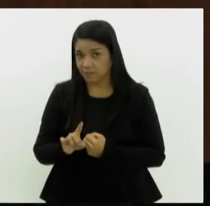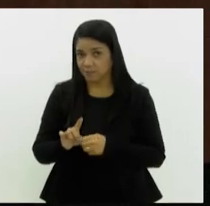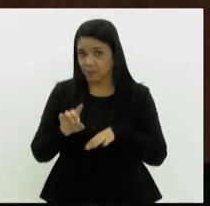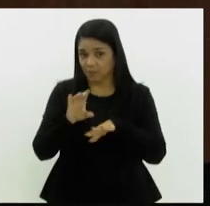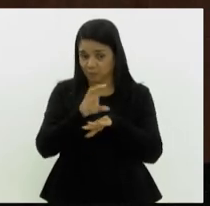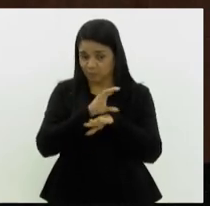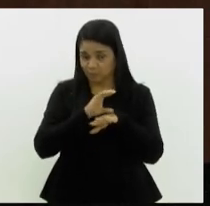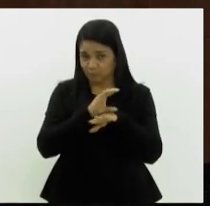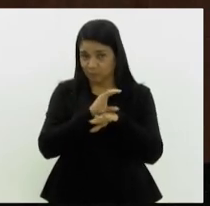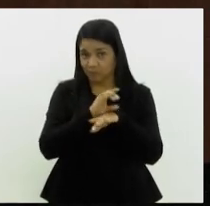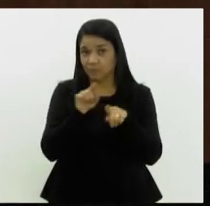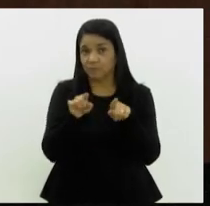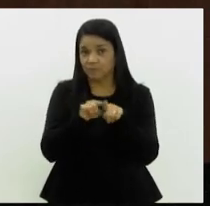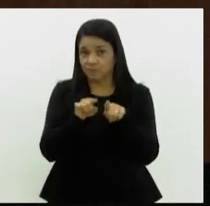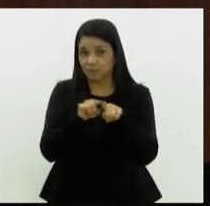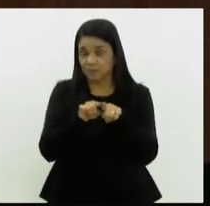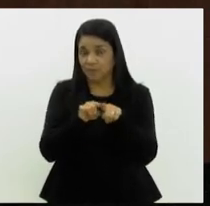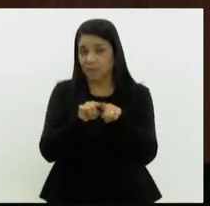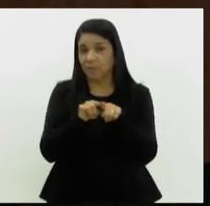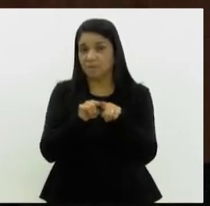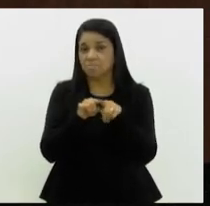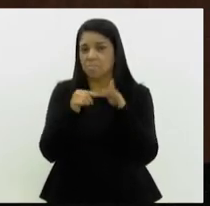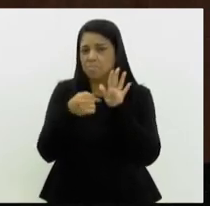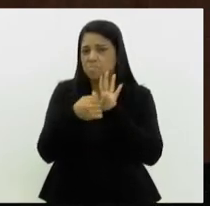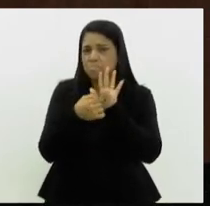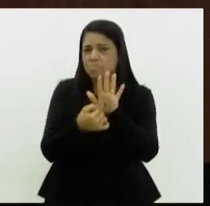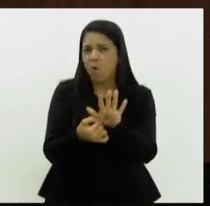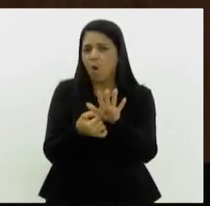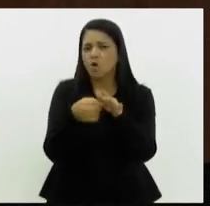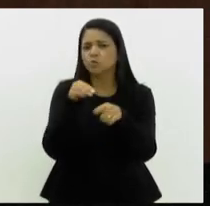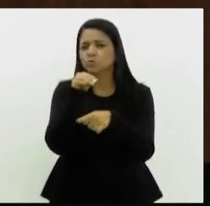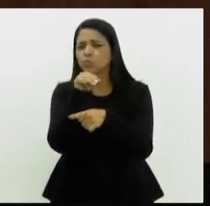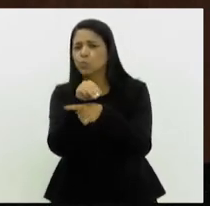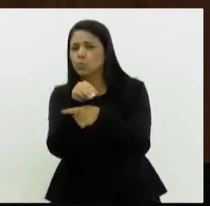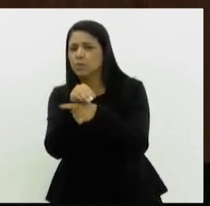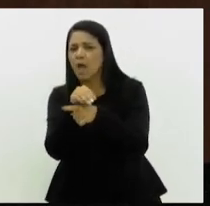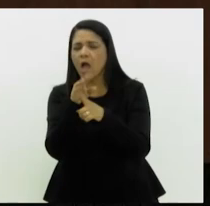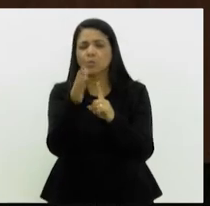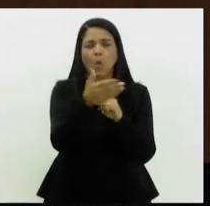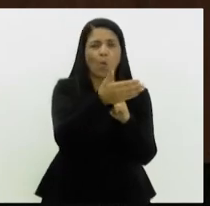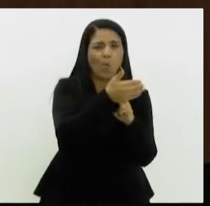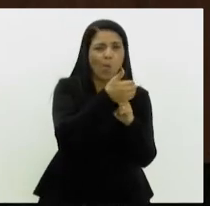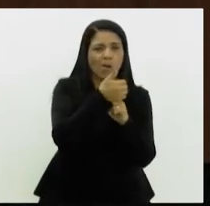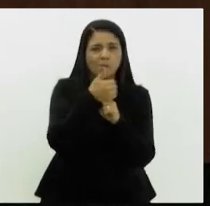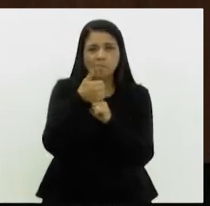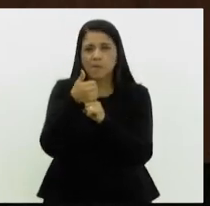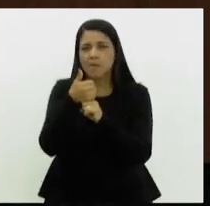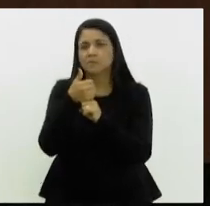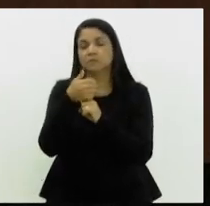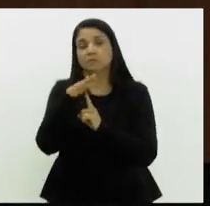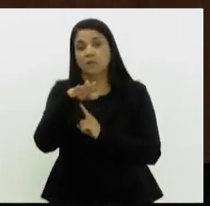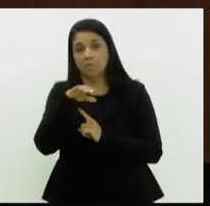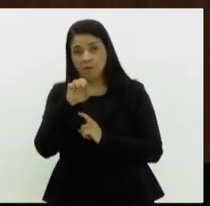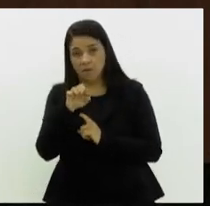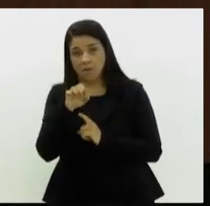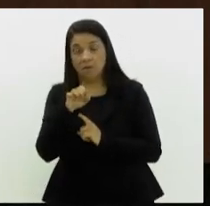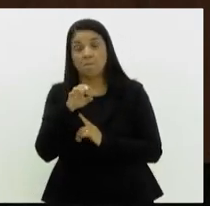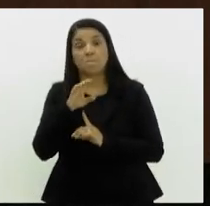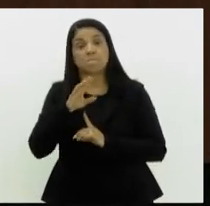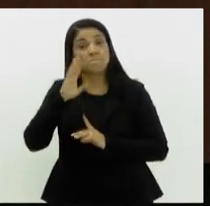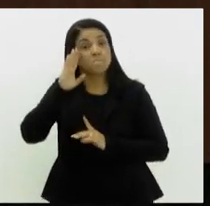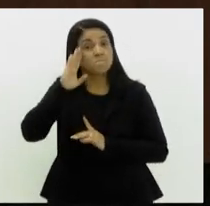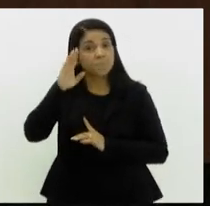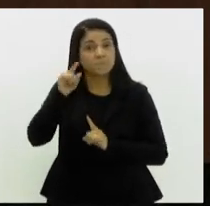a questão desse cuidado, desse acolhimento que tem que ser da mãe, mas também